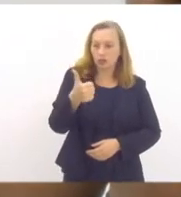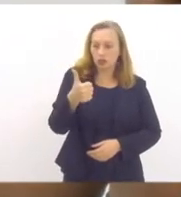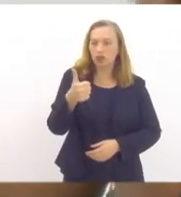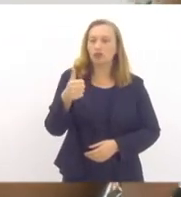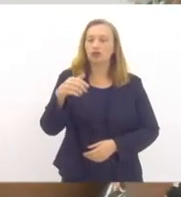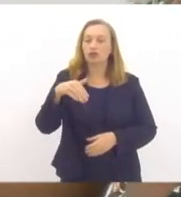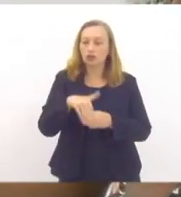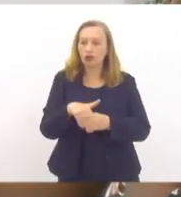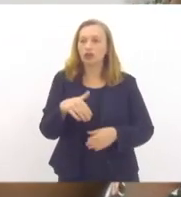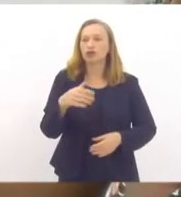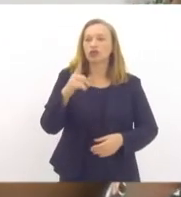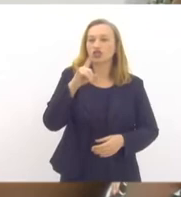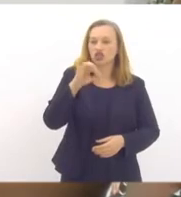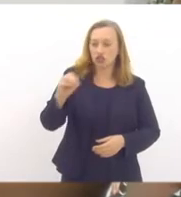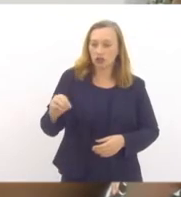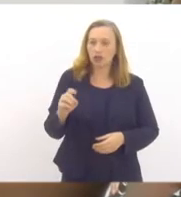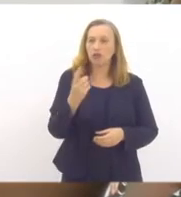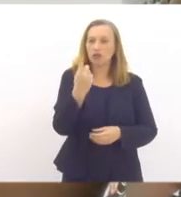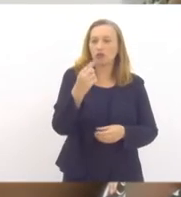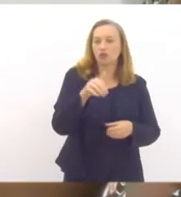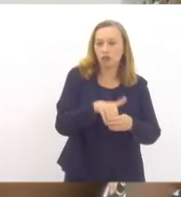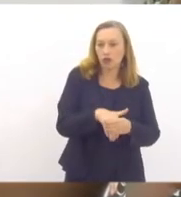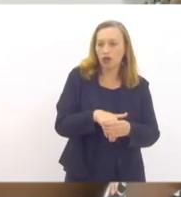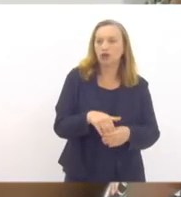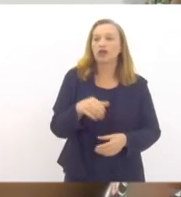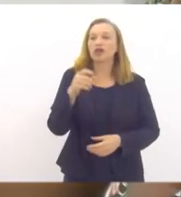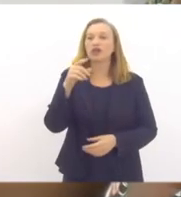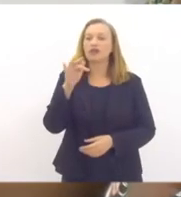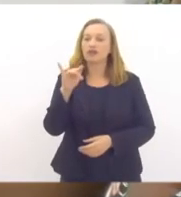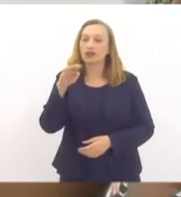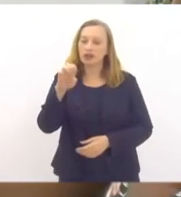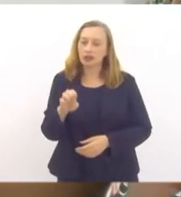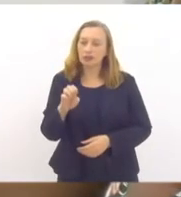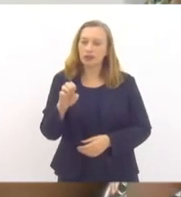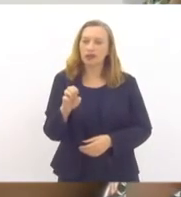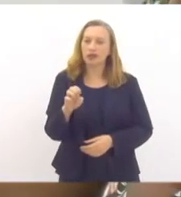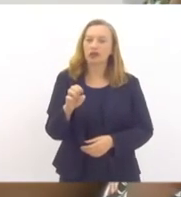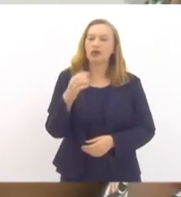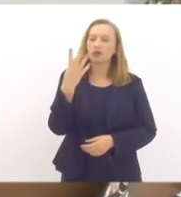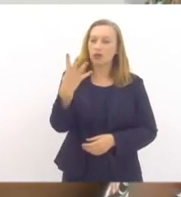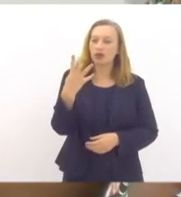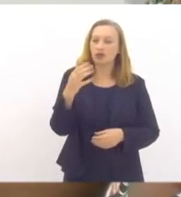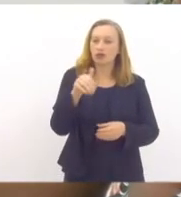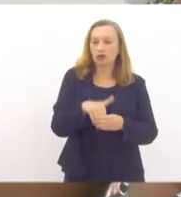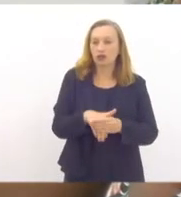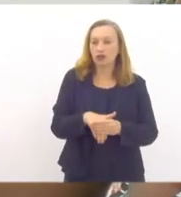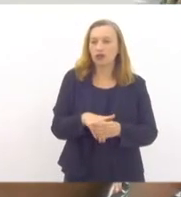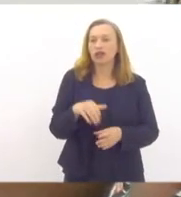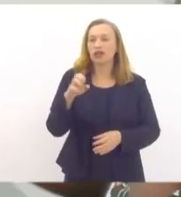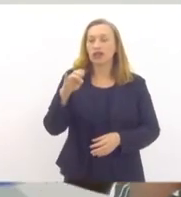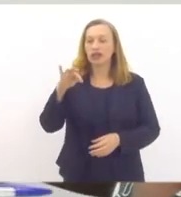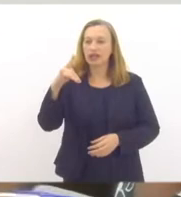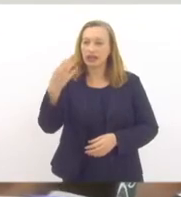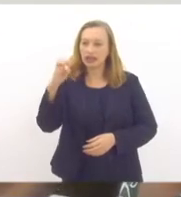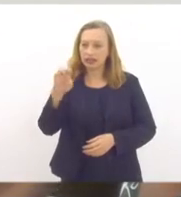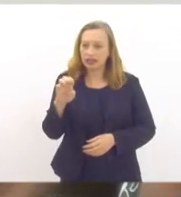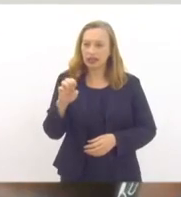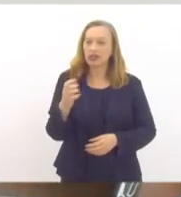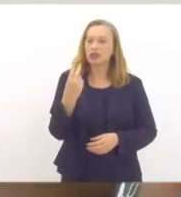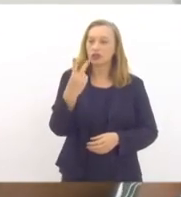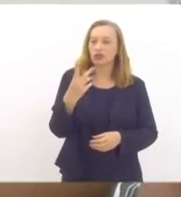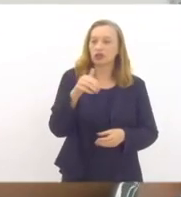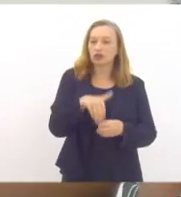votos. Diego de Bem, 1 voto. Felipe Conte Aste, 4 votos. Eliene Vieira, 2